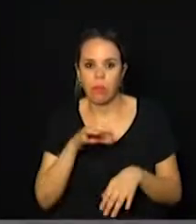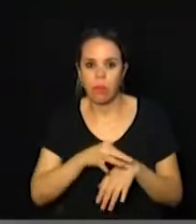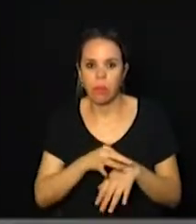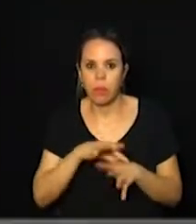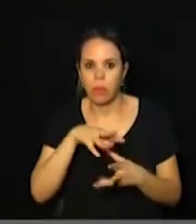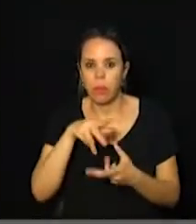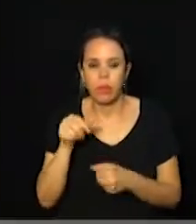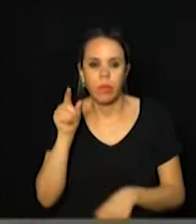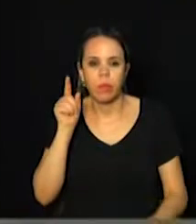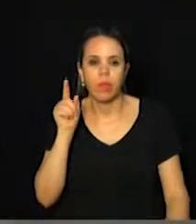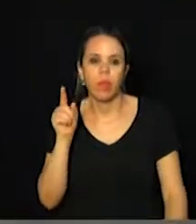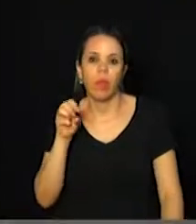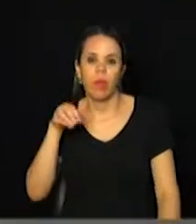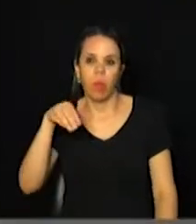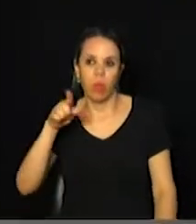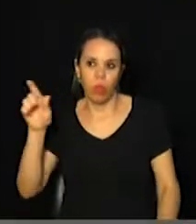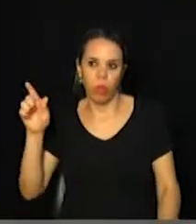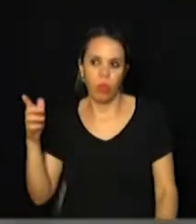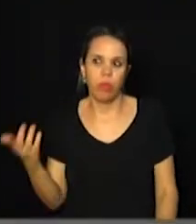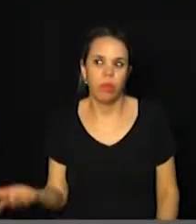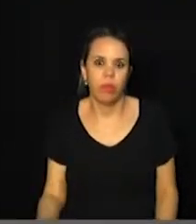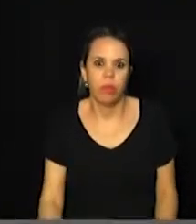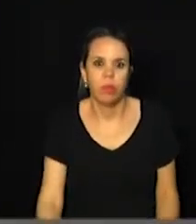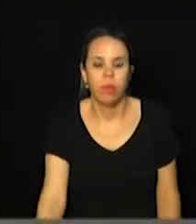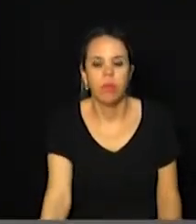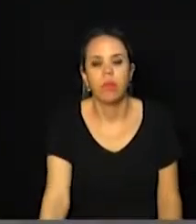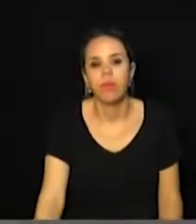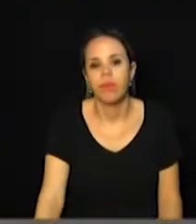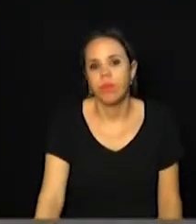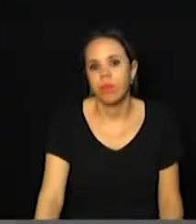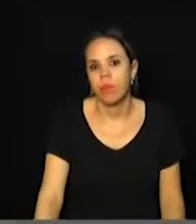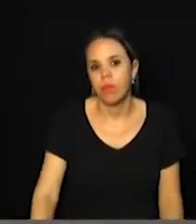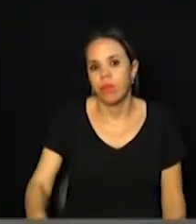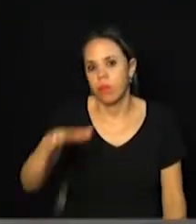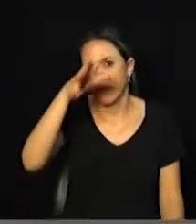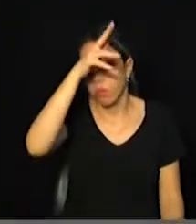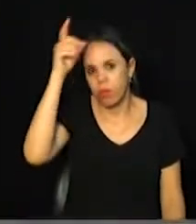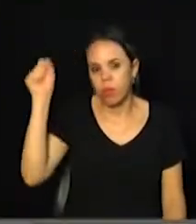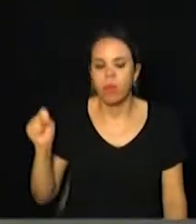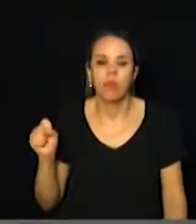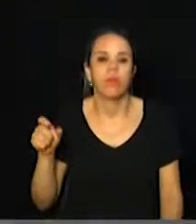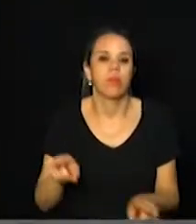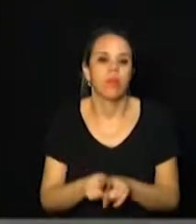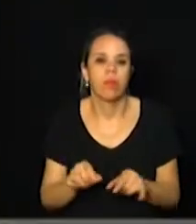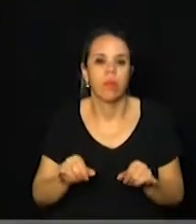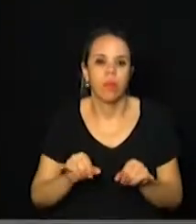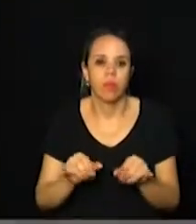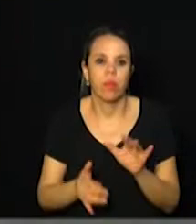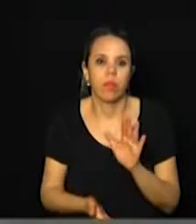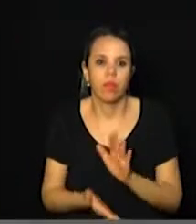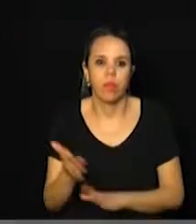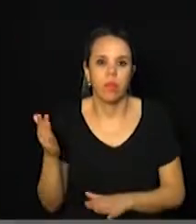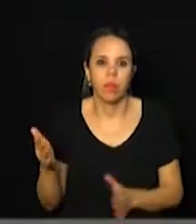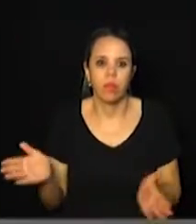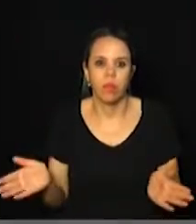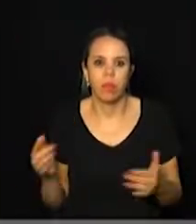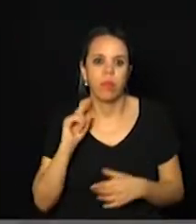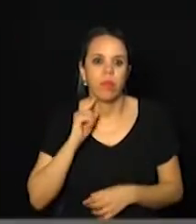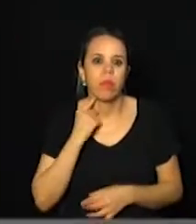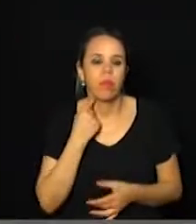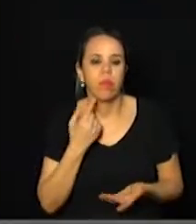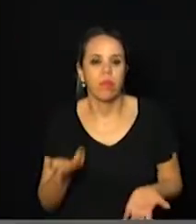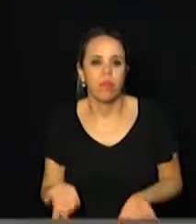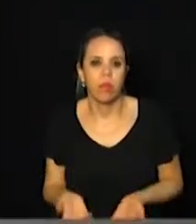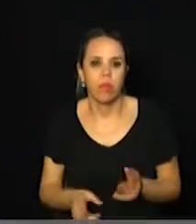do mundo que é os estados do Mato Grosso e Amazonas do supermercado Quanto sai a caçamba com lixo